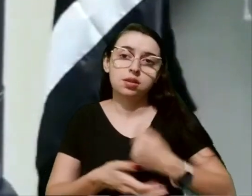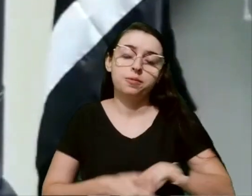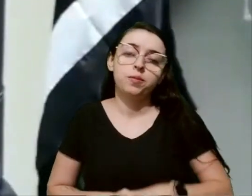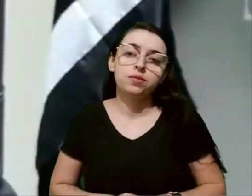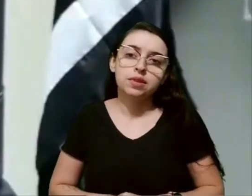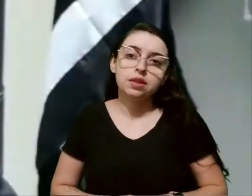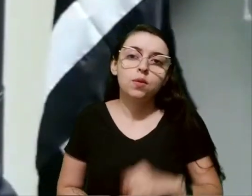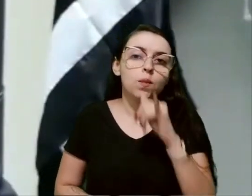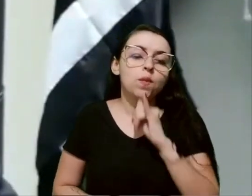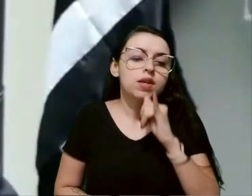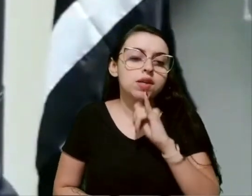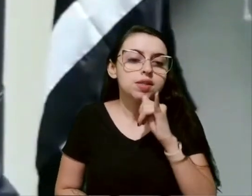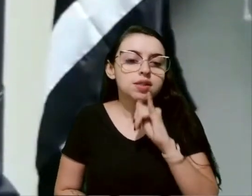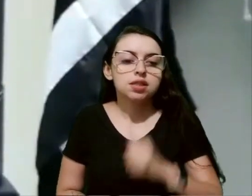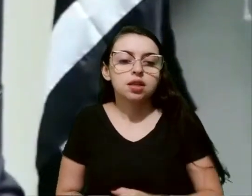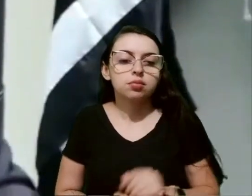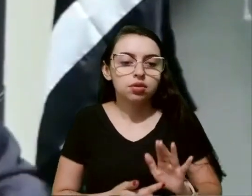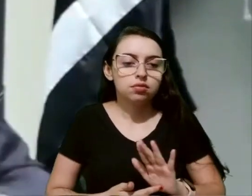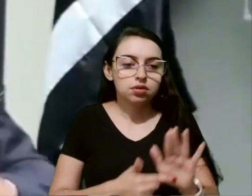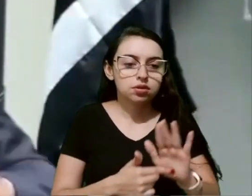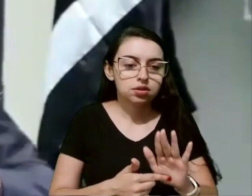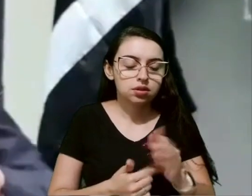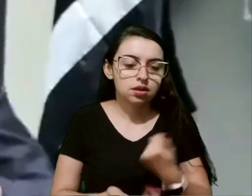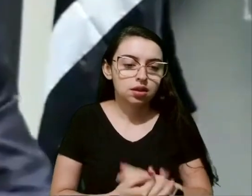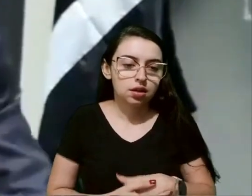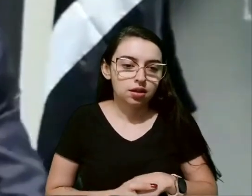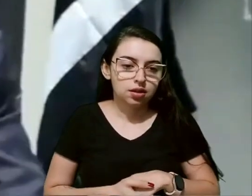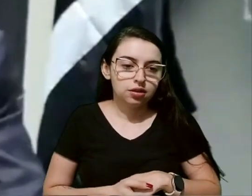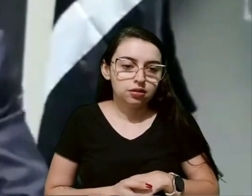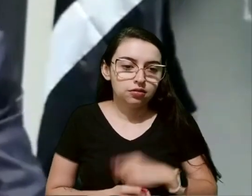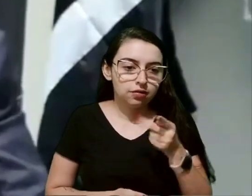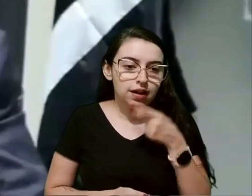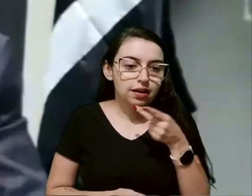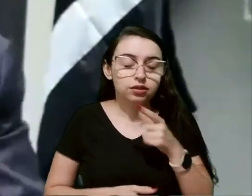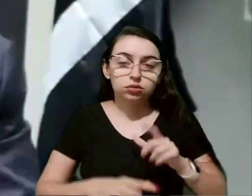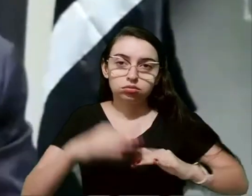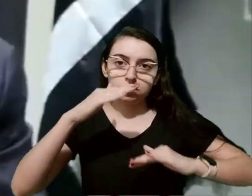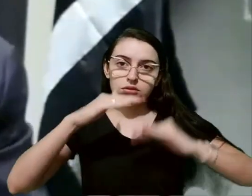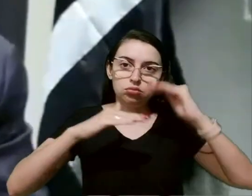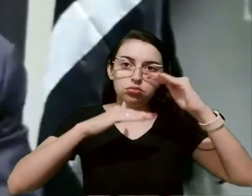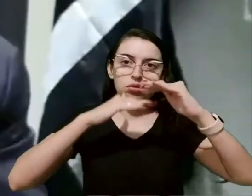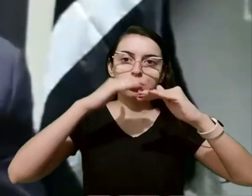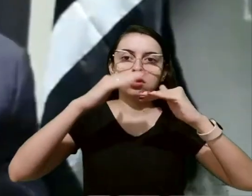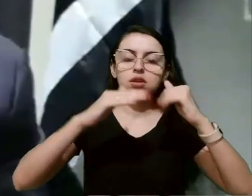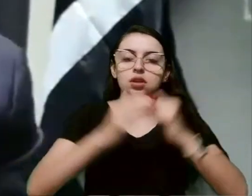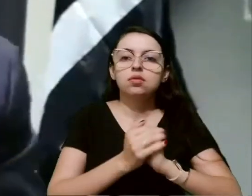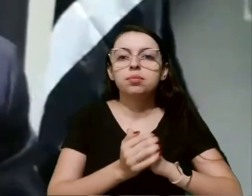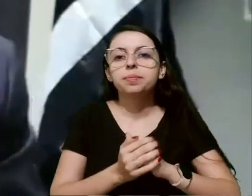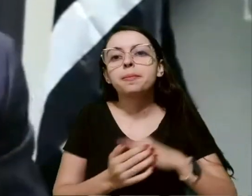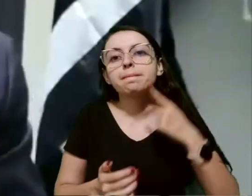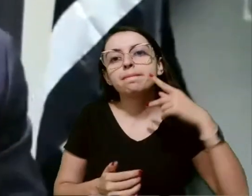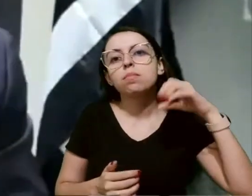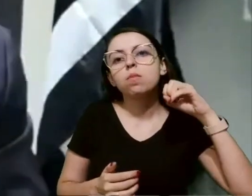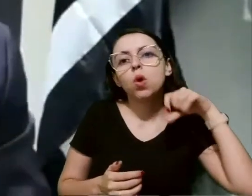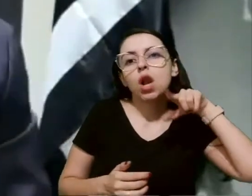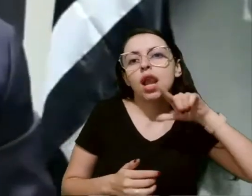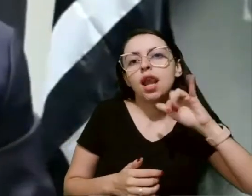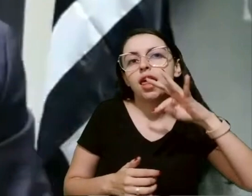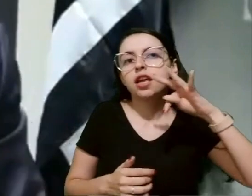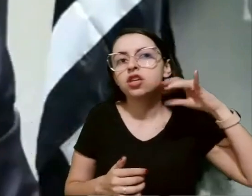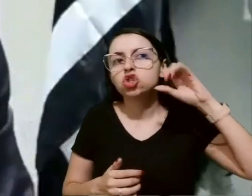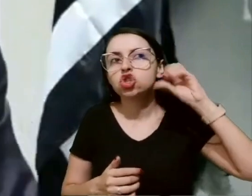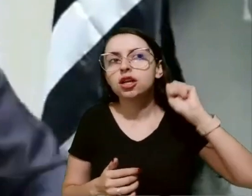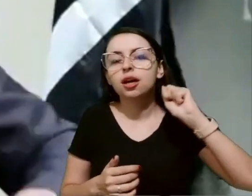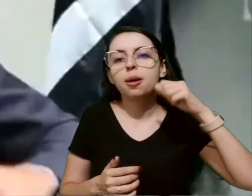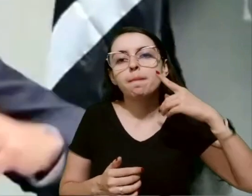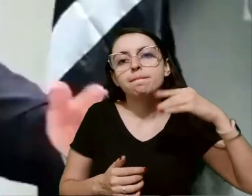um exemplo para vocês, assim, eu não pra falar dos níveis, né, de que a gente chama de níveis de política pública. Hoje discute-se